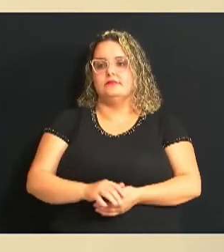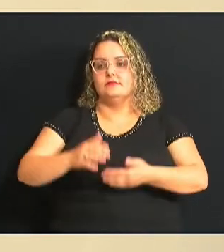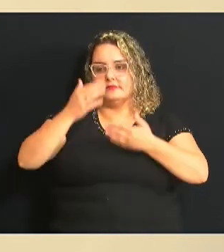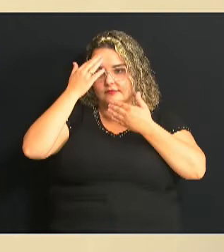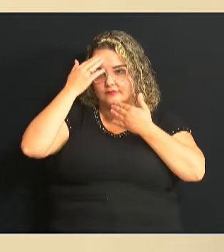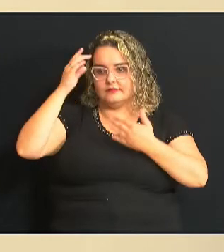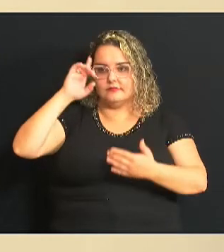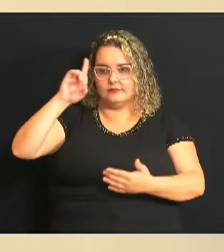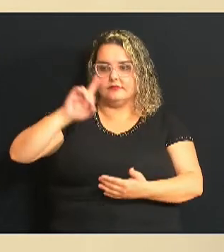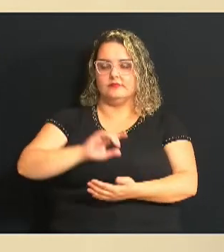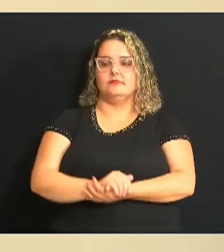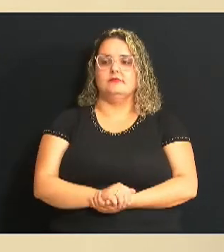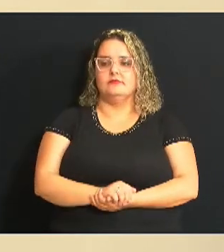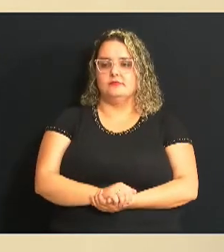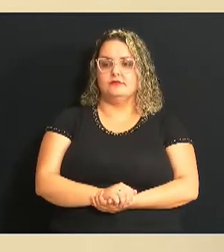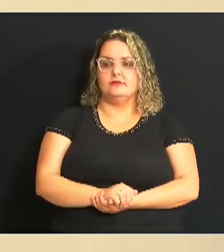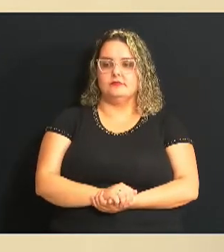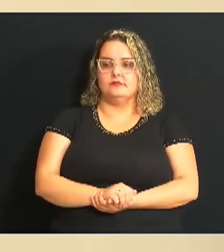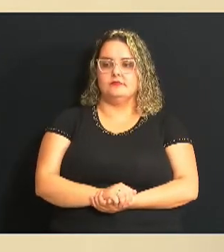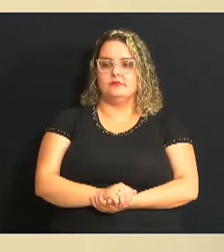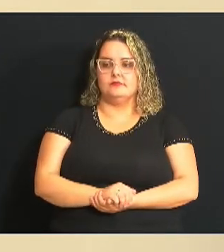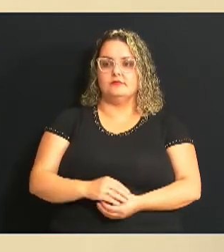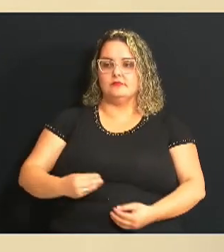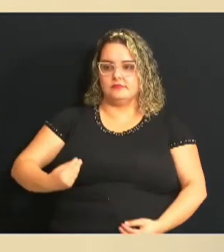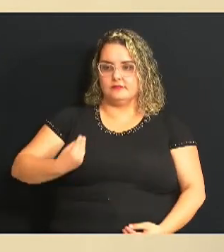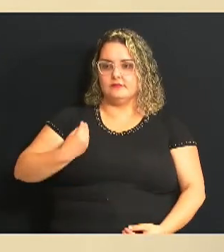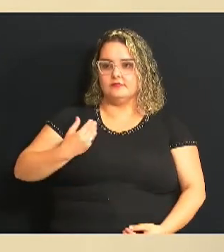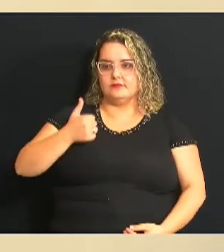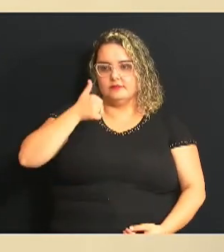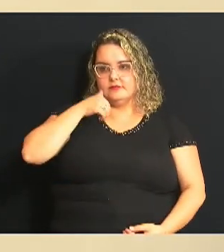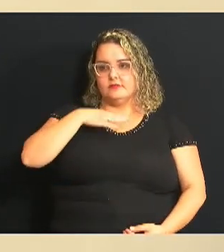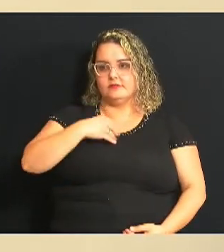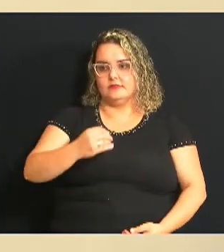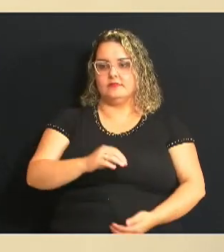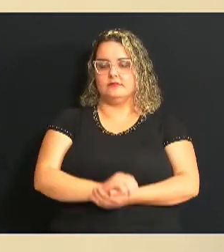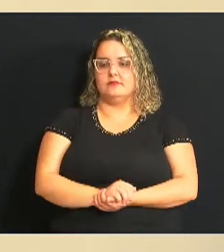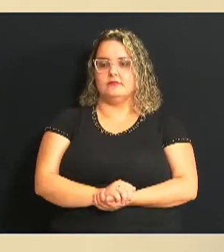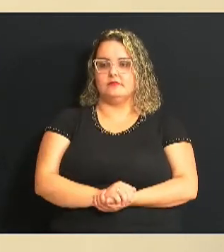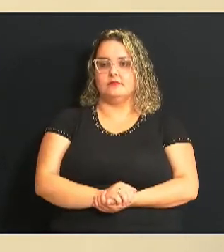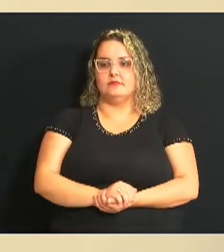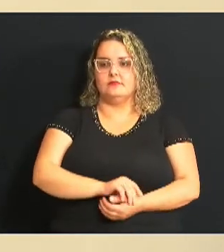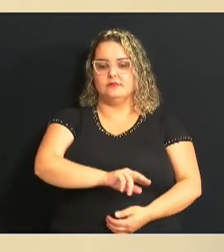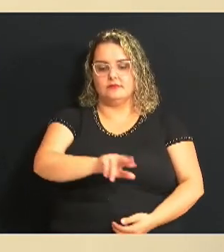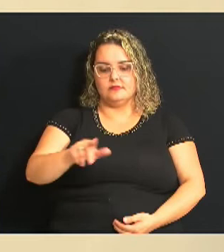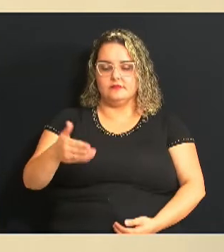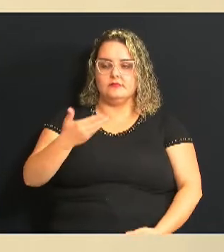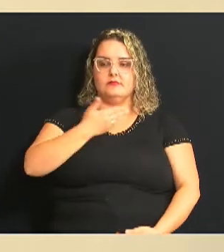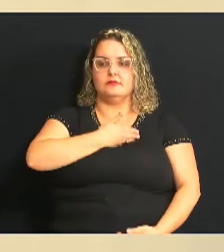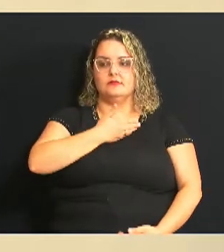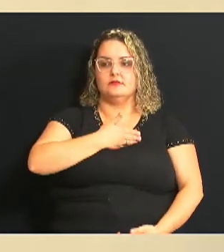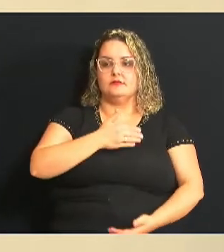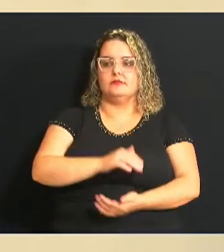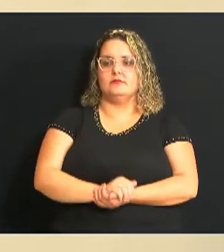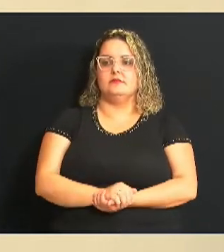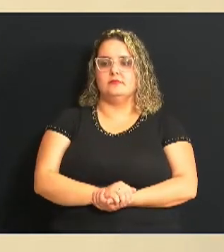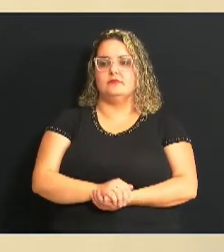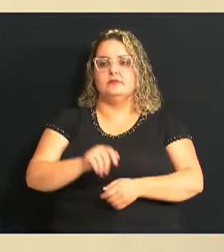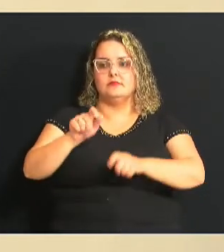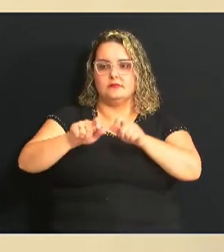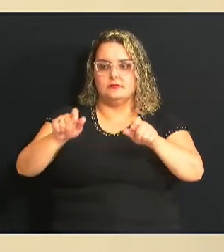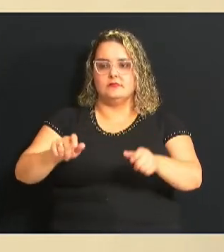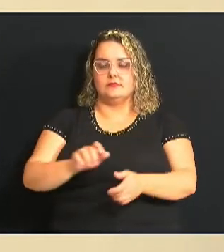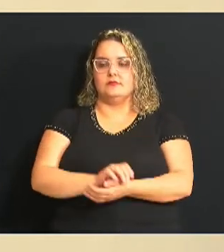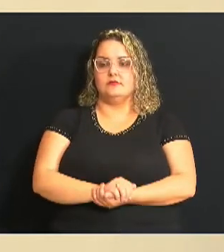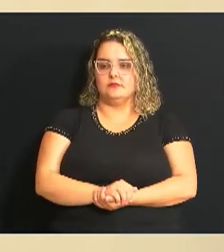Deus pela vida da minha filha e todos os demais irmãos, amigos, enfim, todas as pessoas